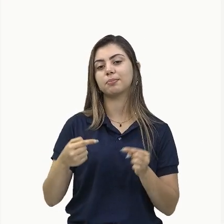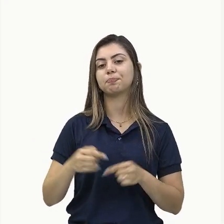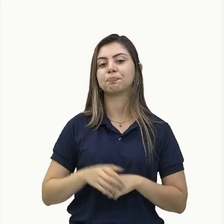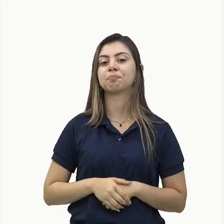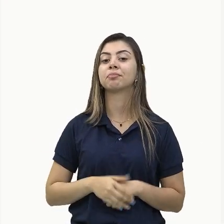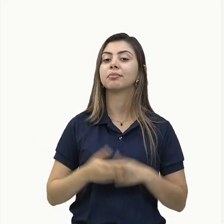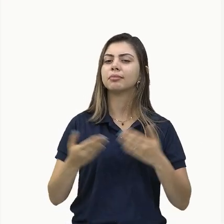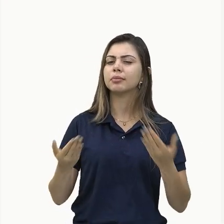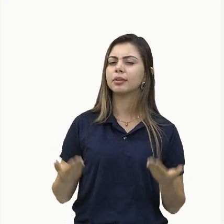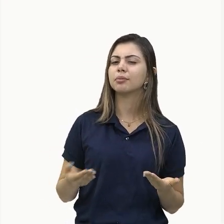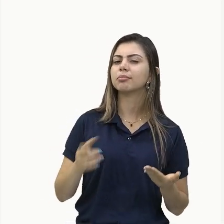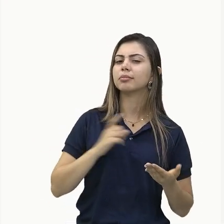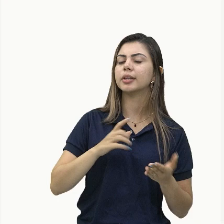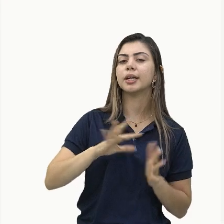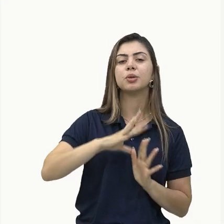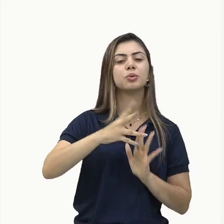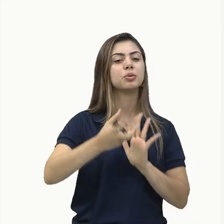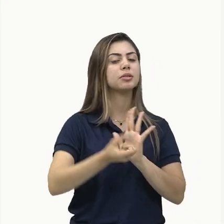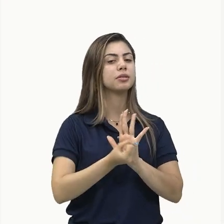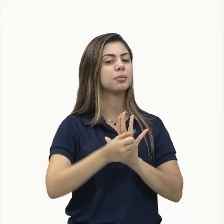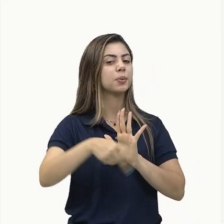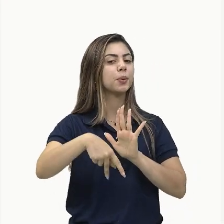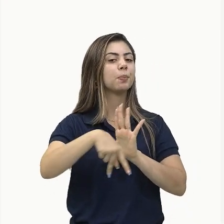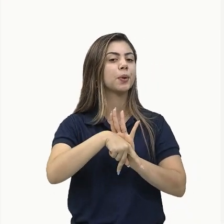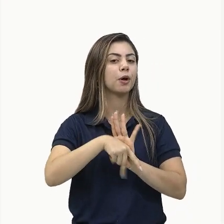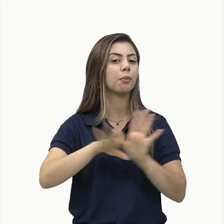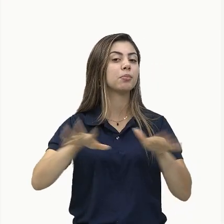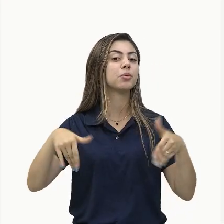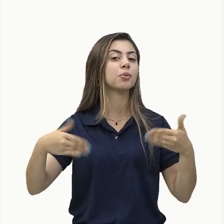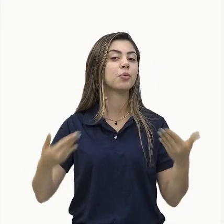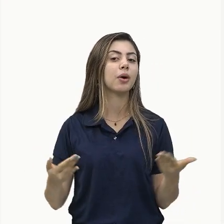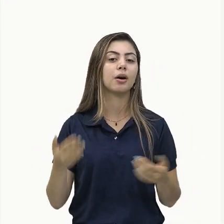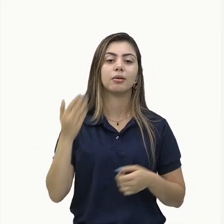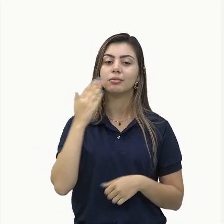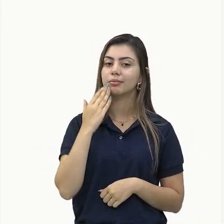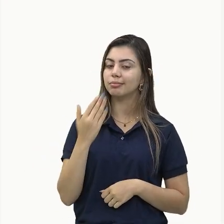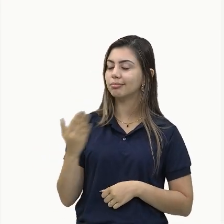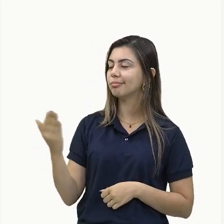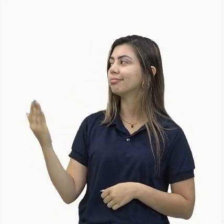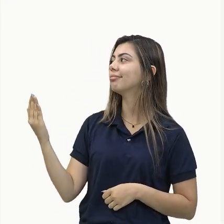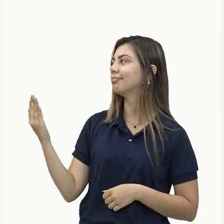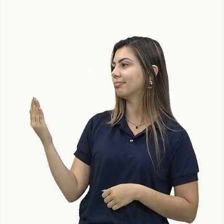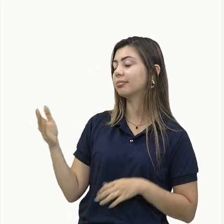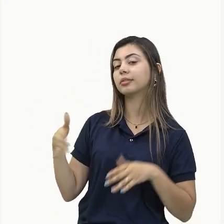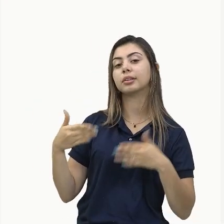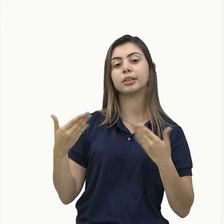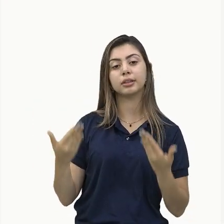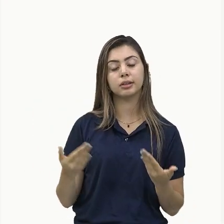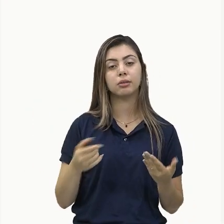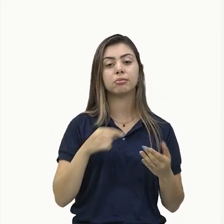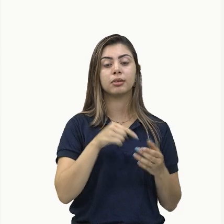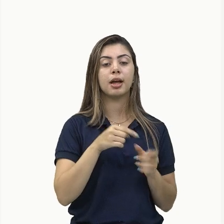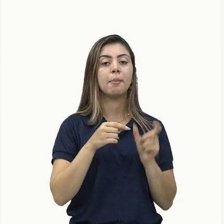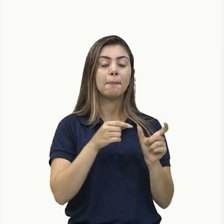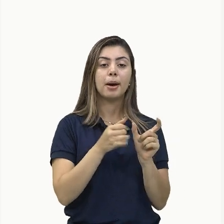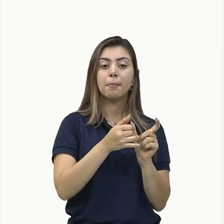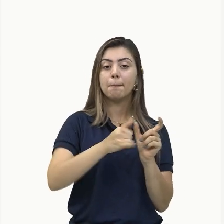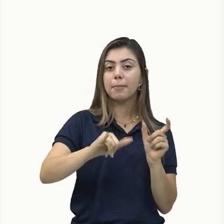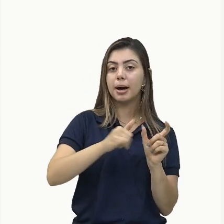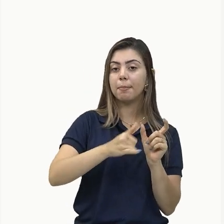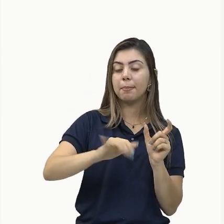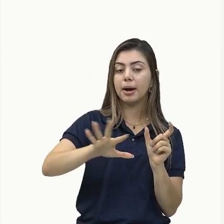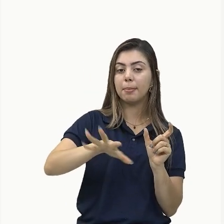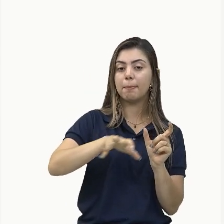símbolo, pessoal, dos receptores. Aí você tem, podemos representar os